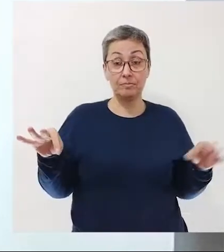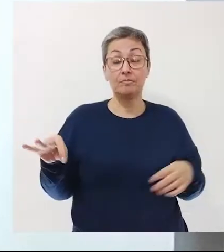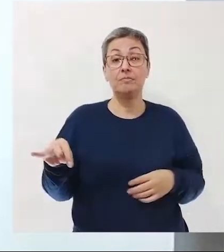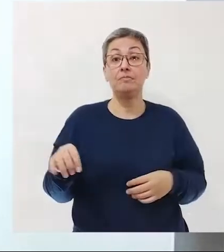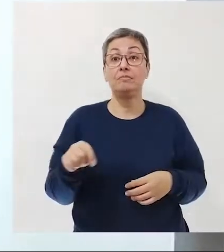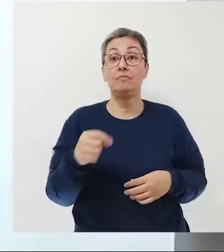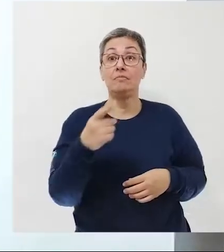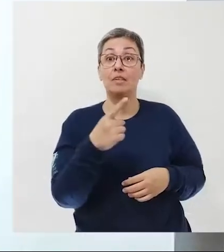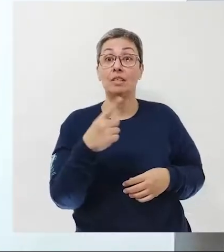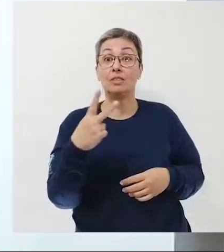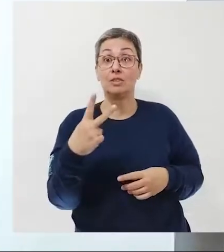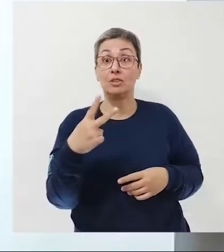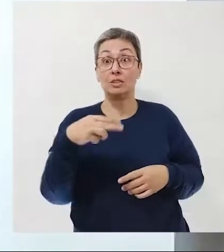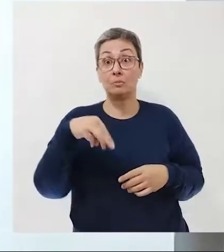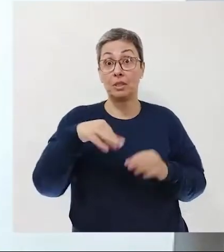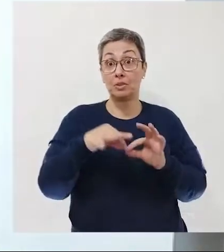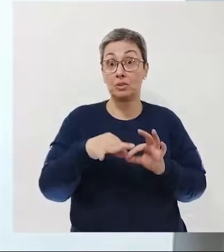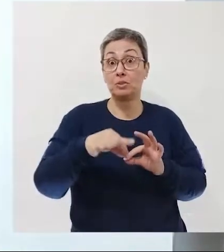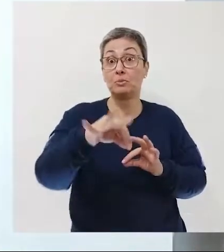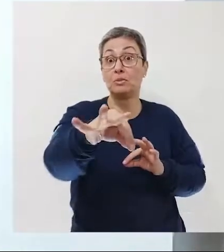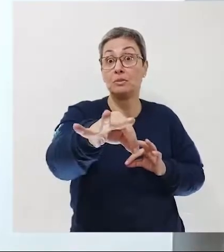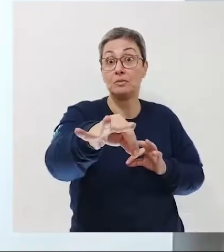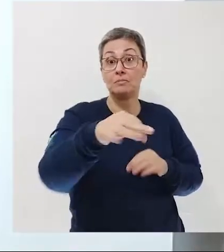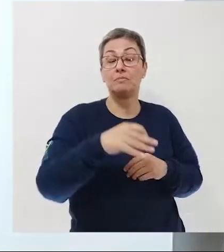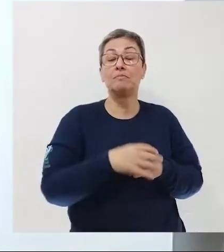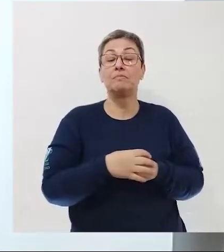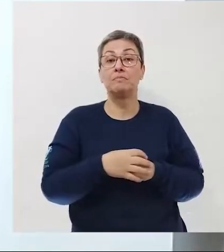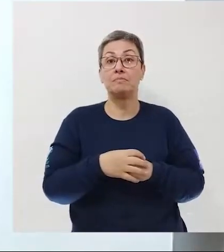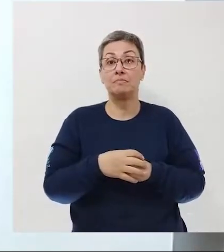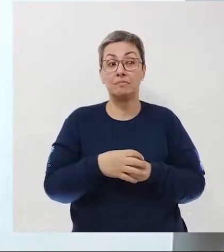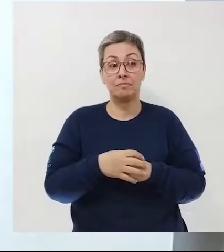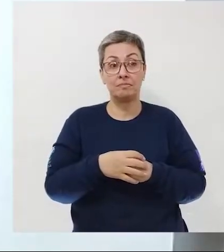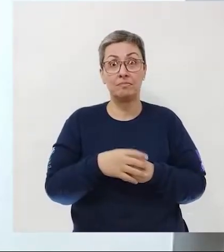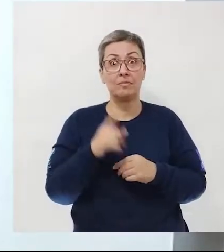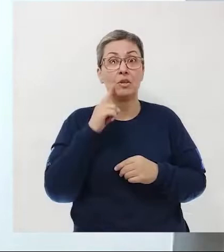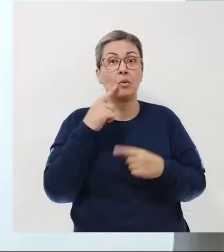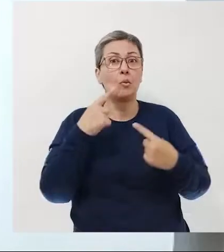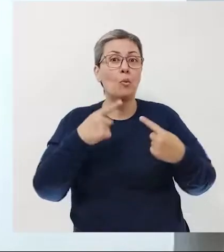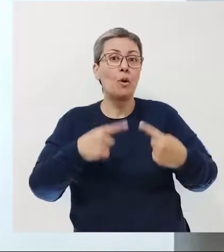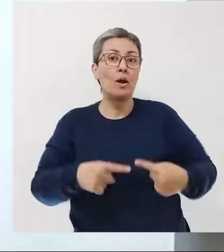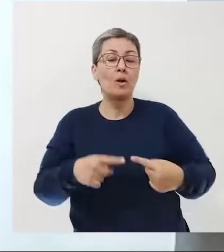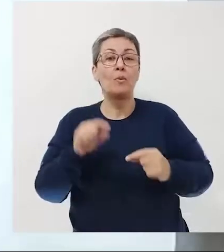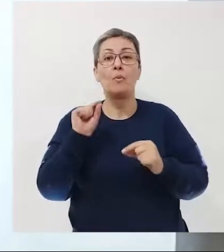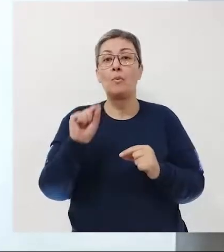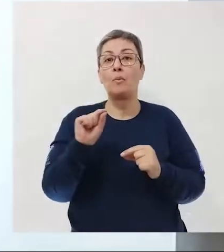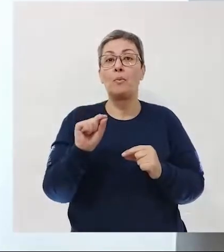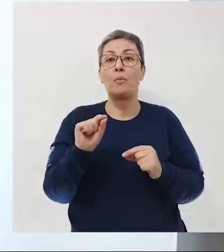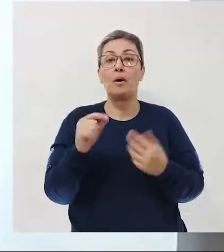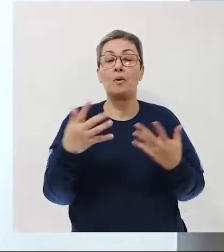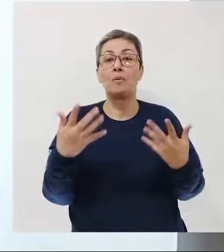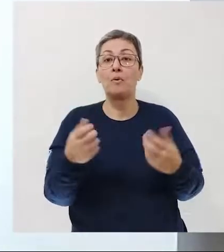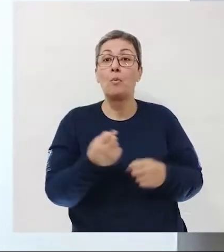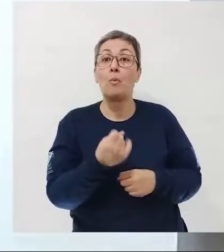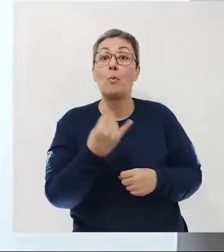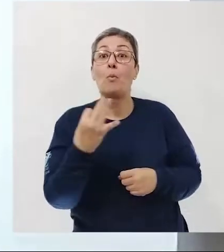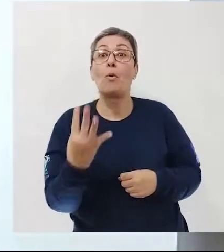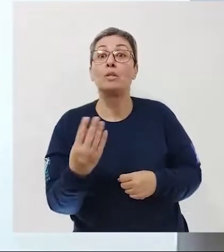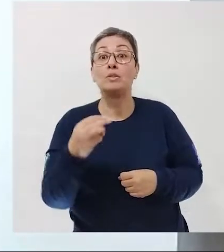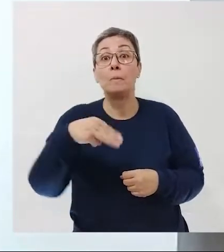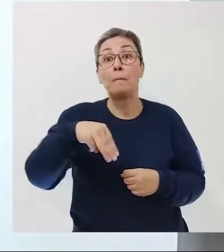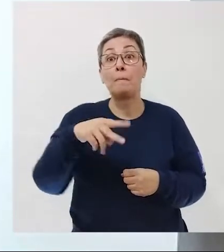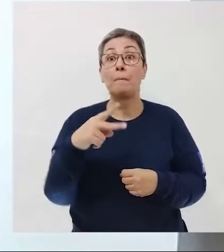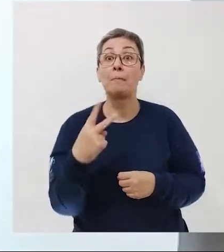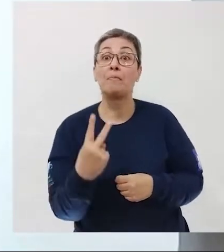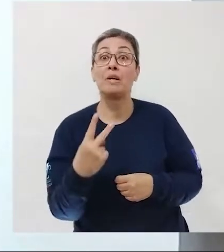e 12 metros de comprimento. O desafio é: quantos